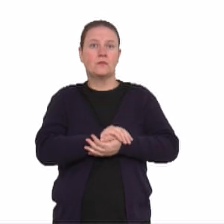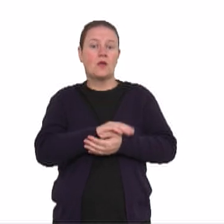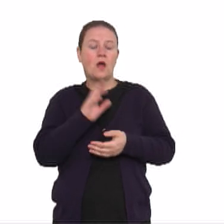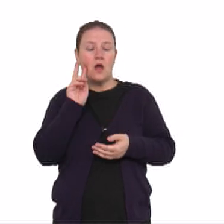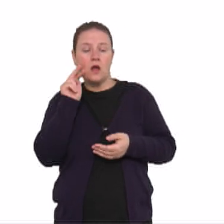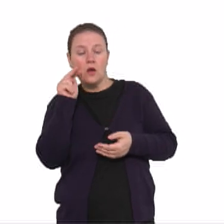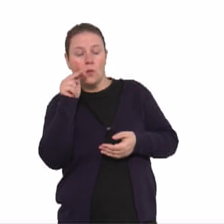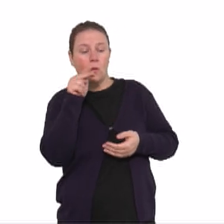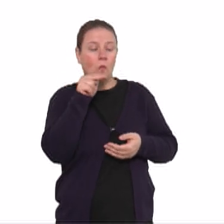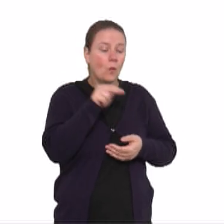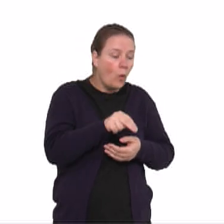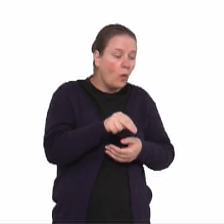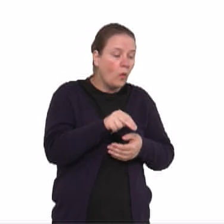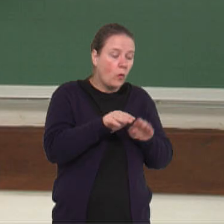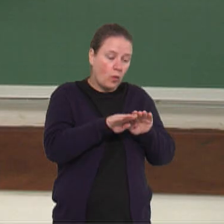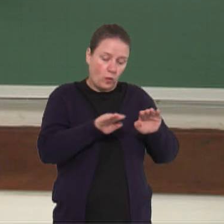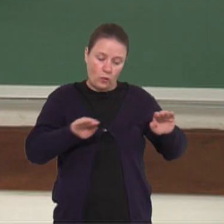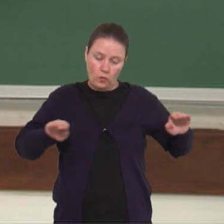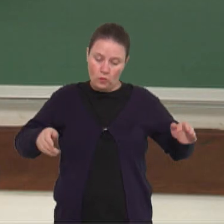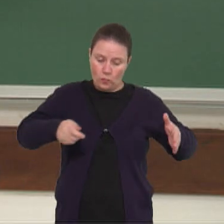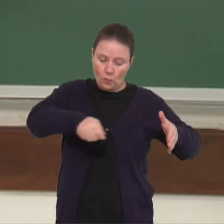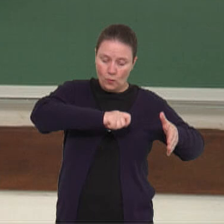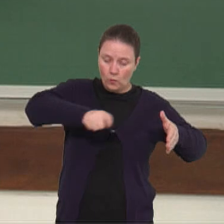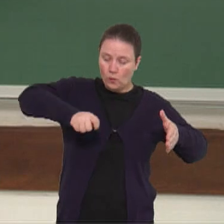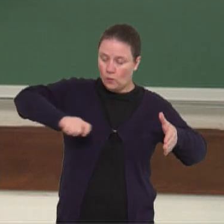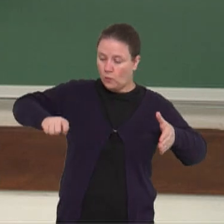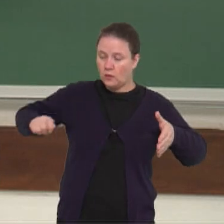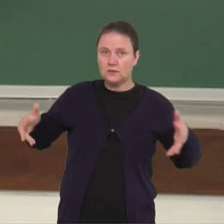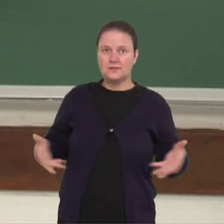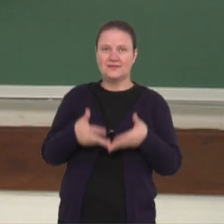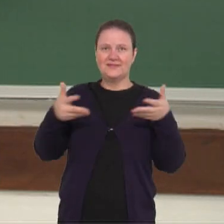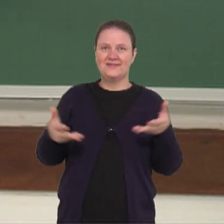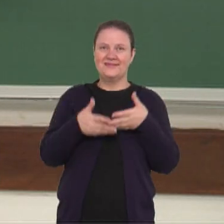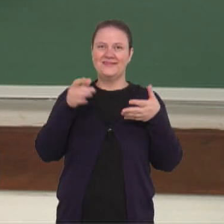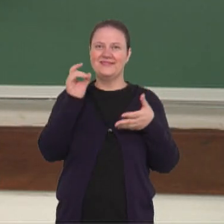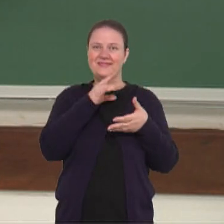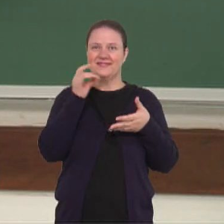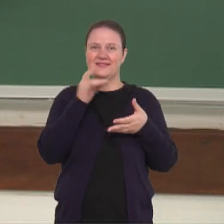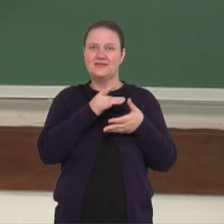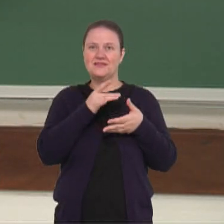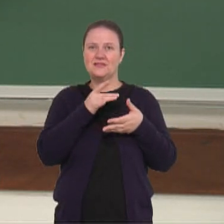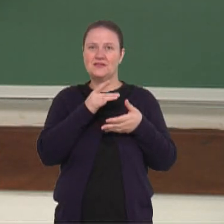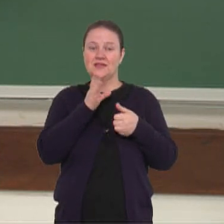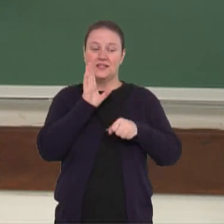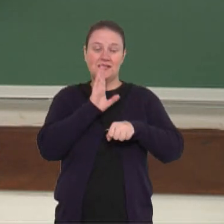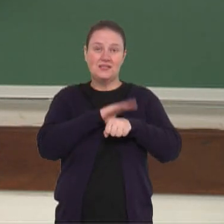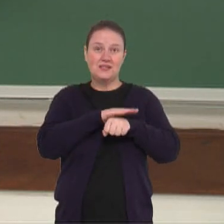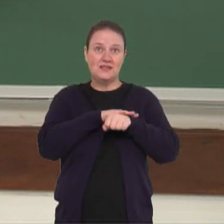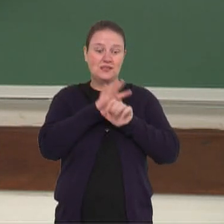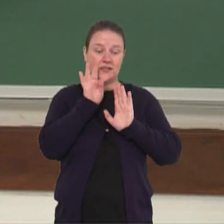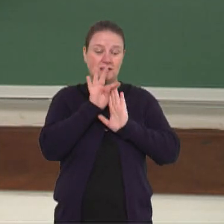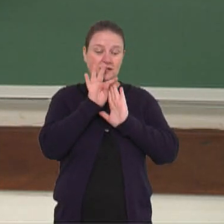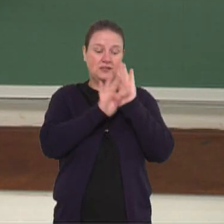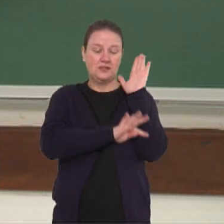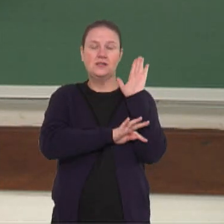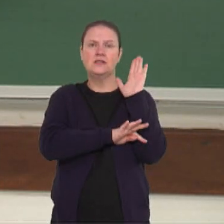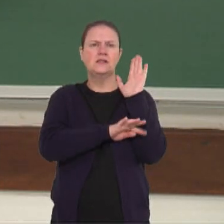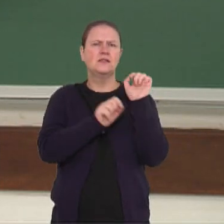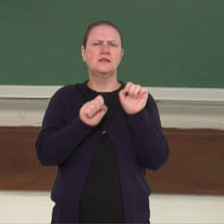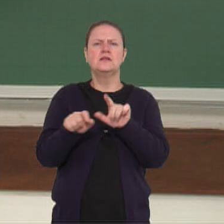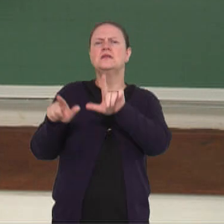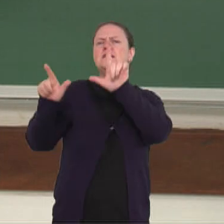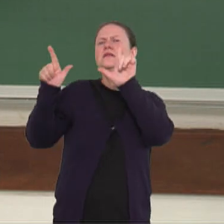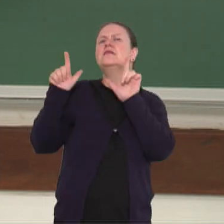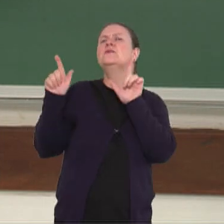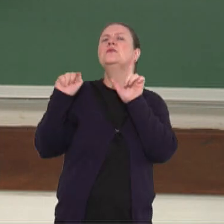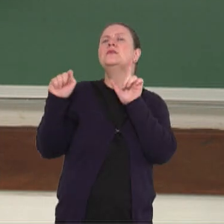eu tivesse visto num buffet de saladas. Aqui, exatamente nesse texto do cartoon, qual que